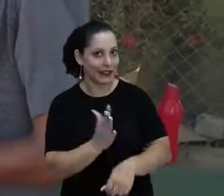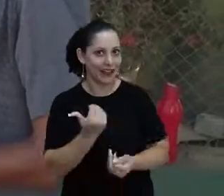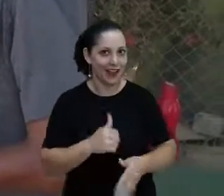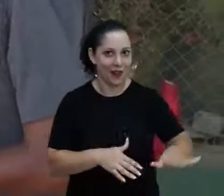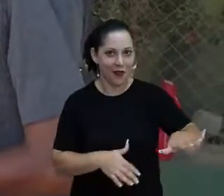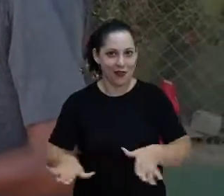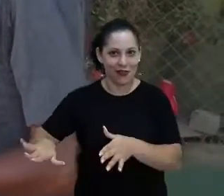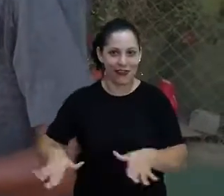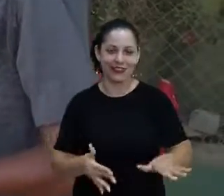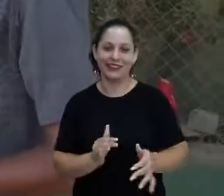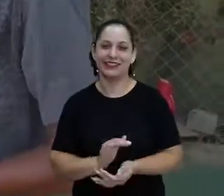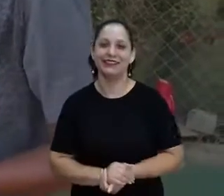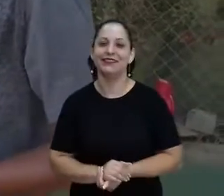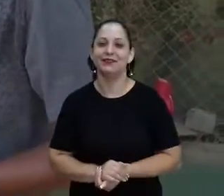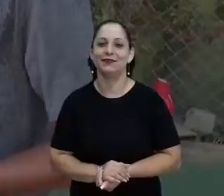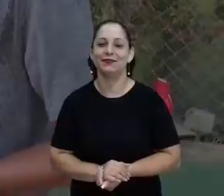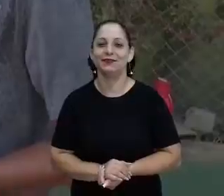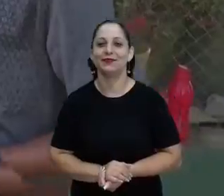vemos em breve.